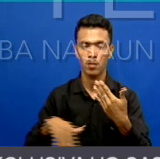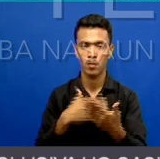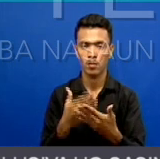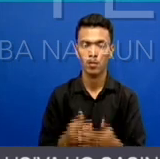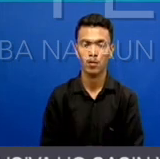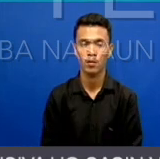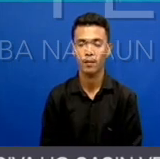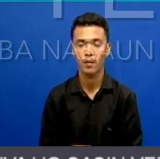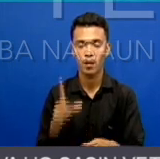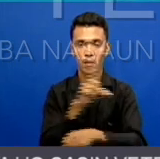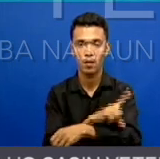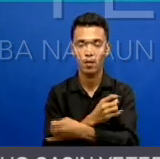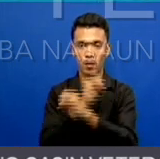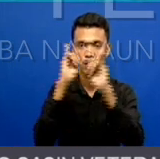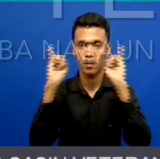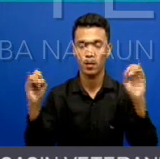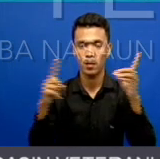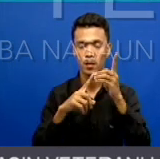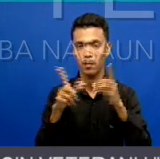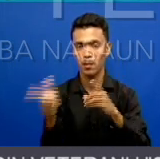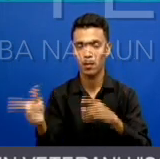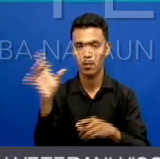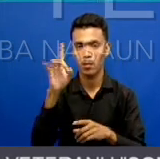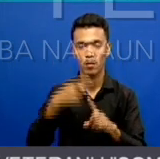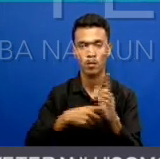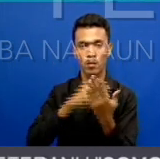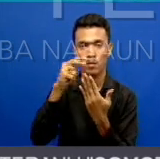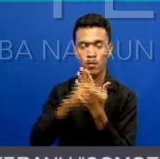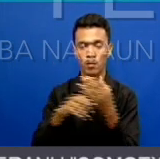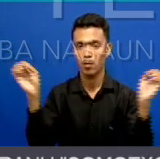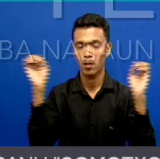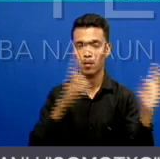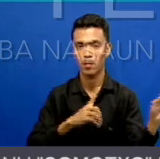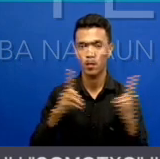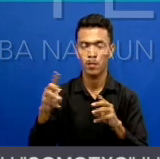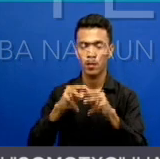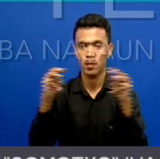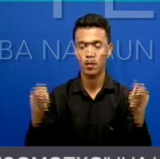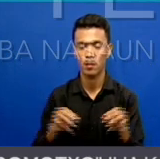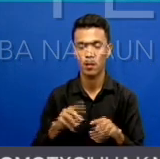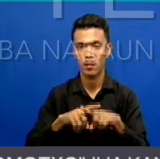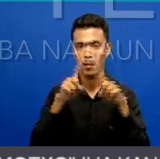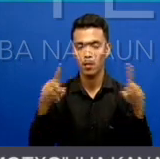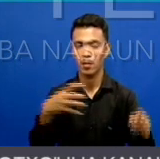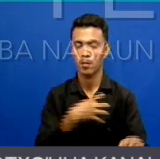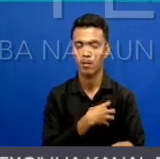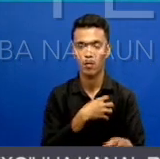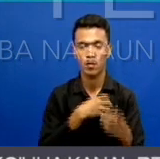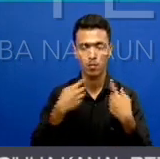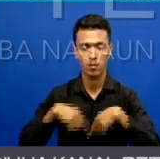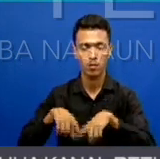Tanto proclamação da independência de 28 de novembro, lá se realiza de dia capital do município. Comandante Esquadra Sira Monslau